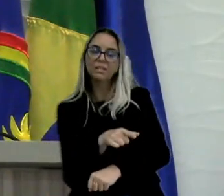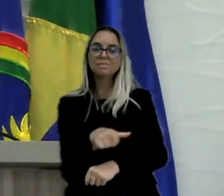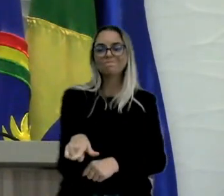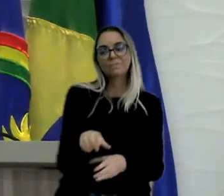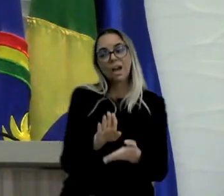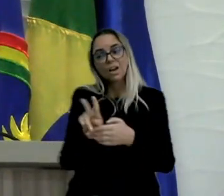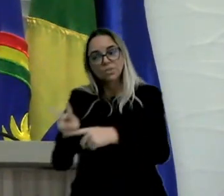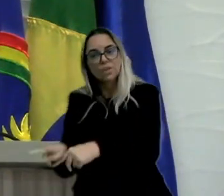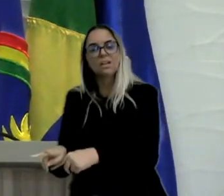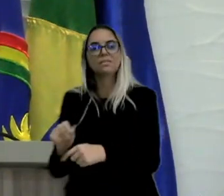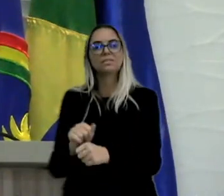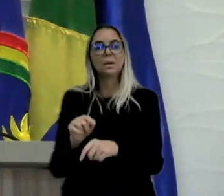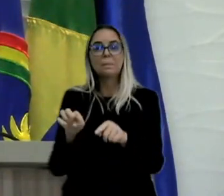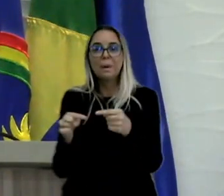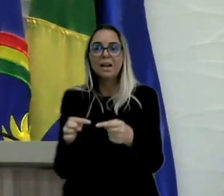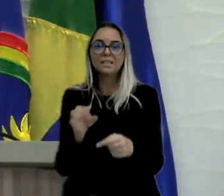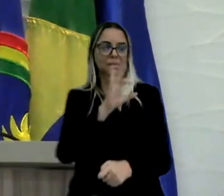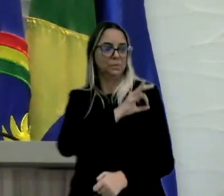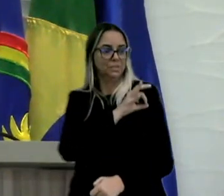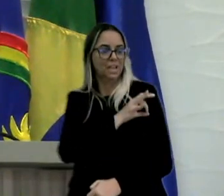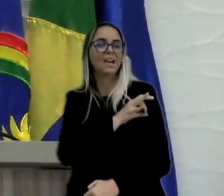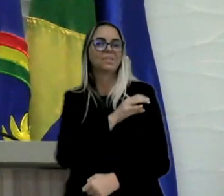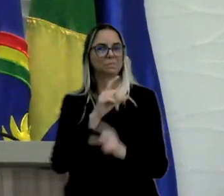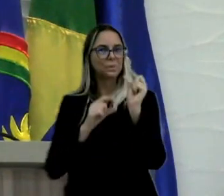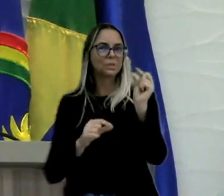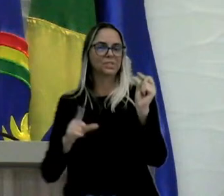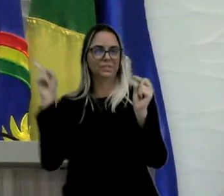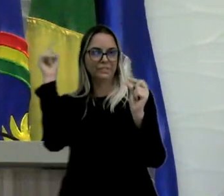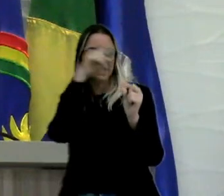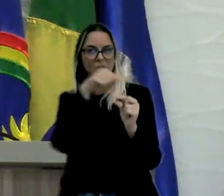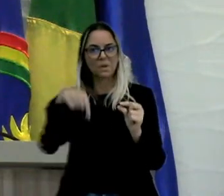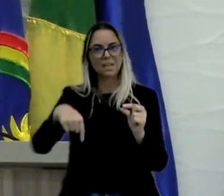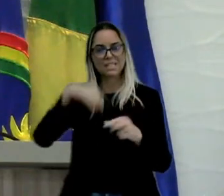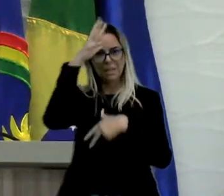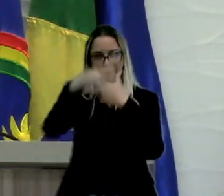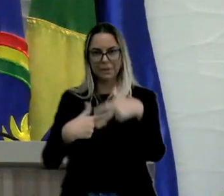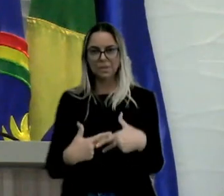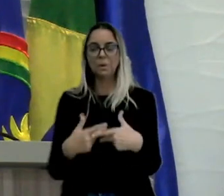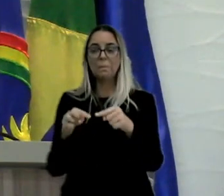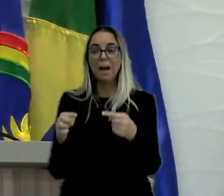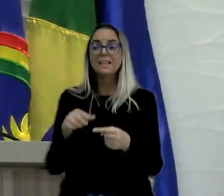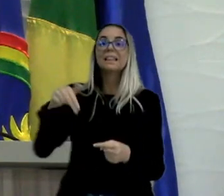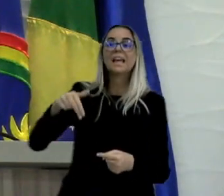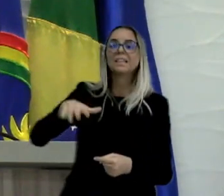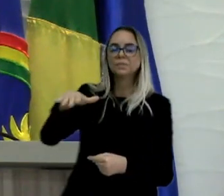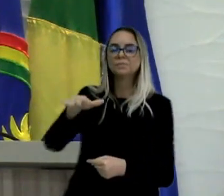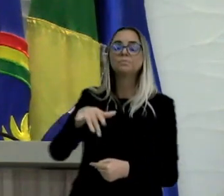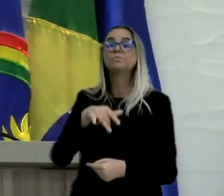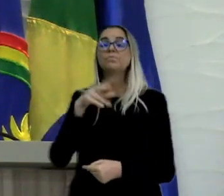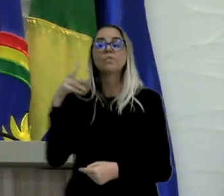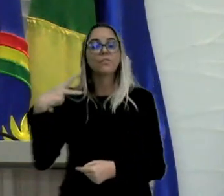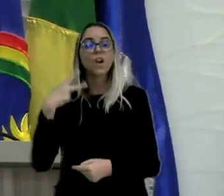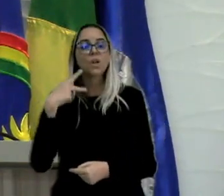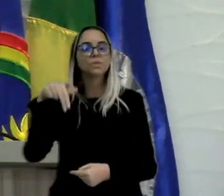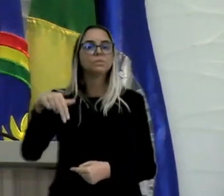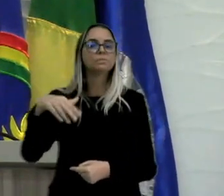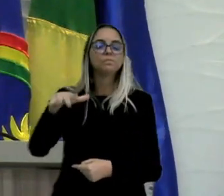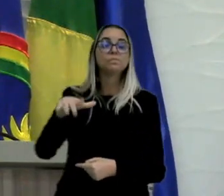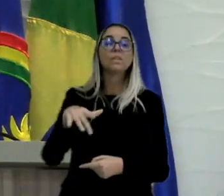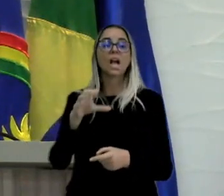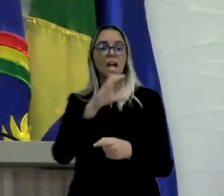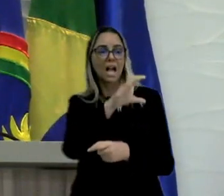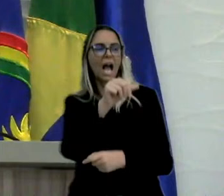tem de policiais no nosso município mas vereadora Neide naquela localidade onde a senhora mencionou